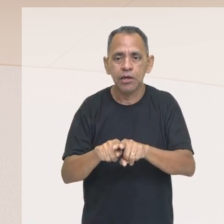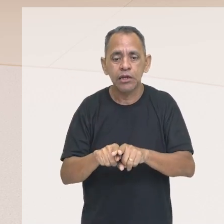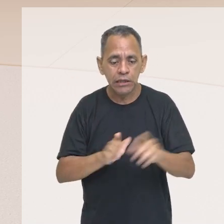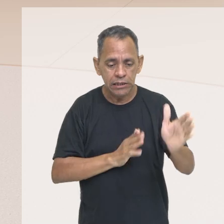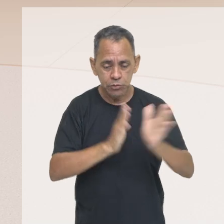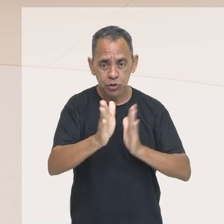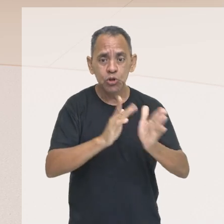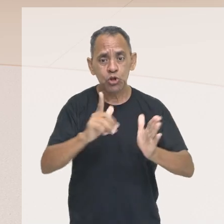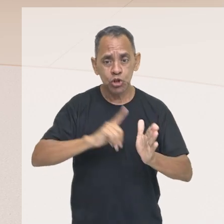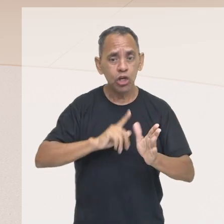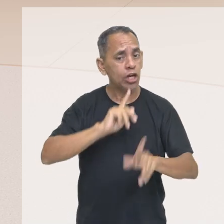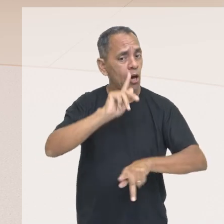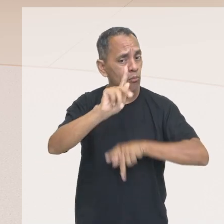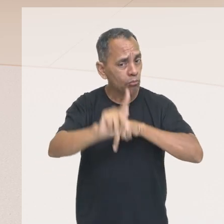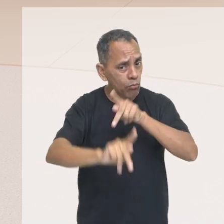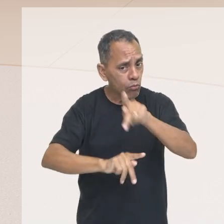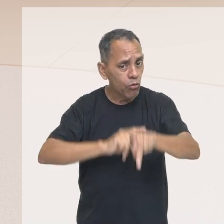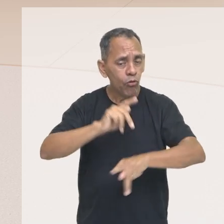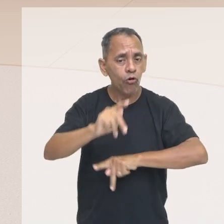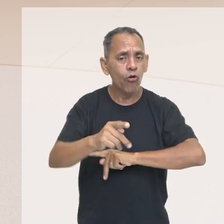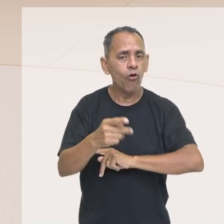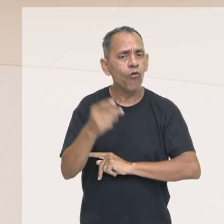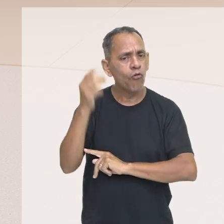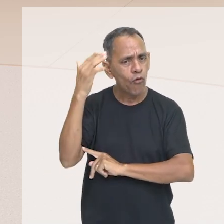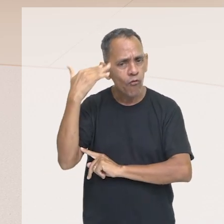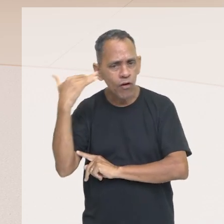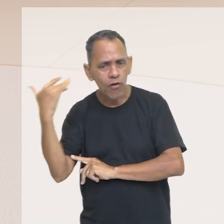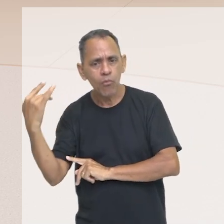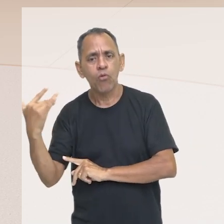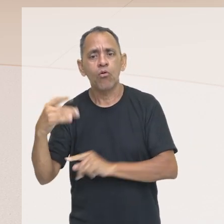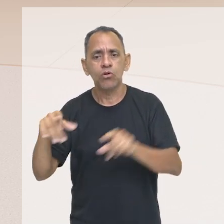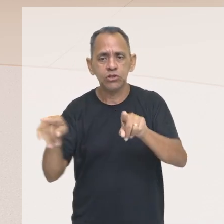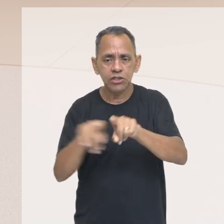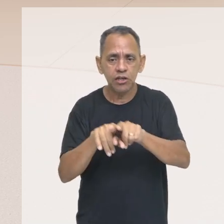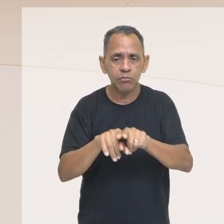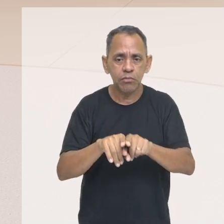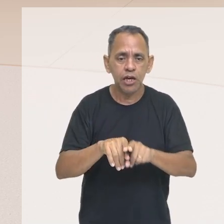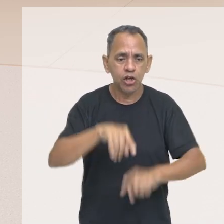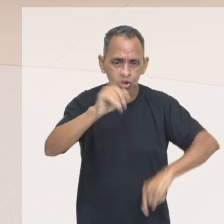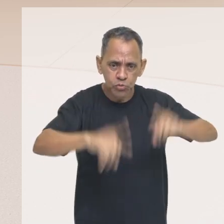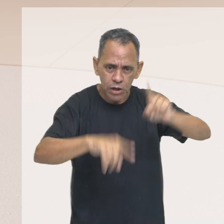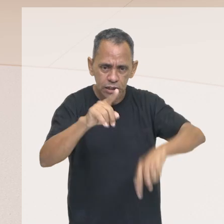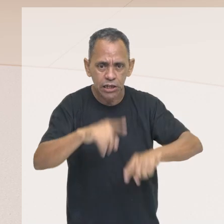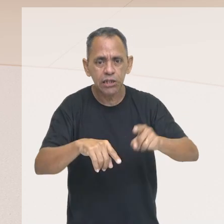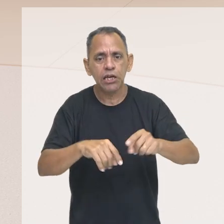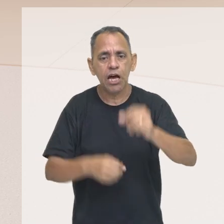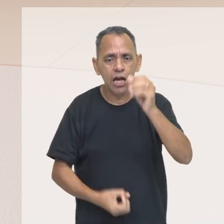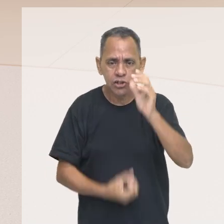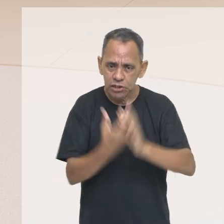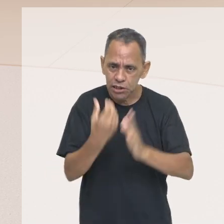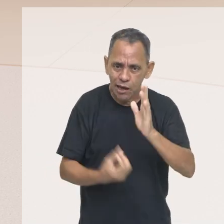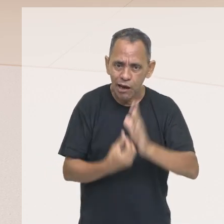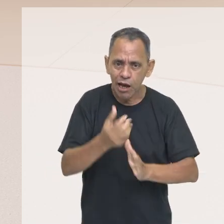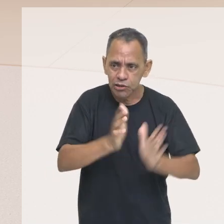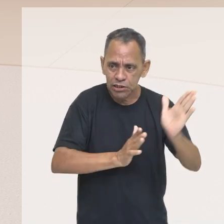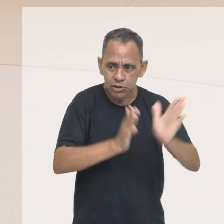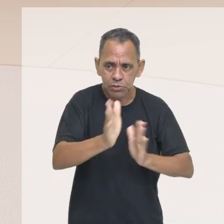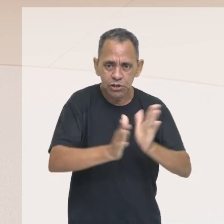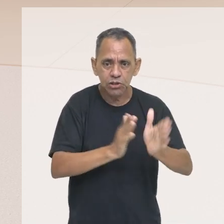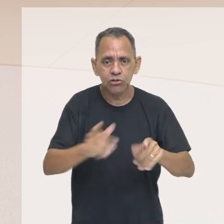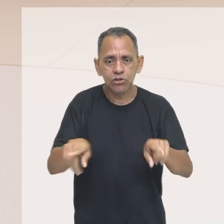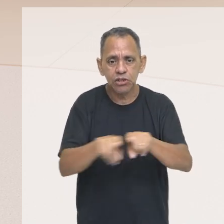né, desse veículo, né, do Fusca, que ficou emblemático dentro da sociedade brasileira e